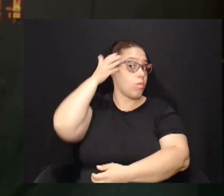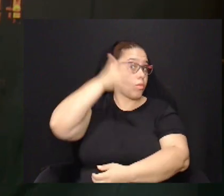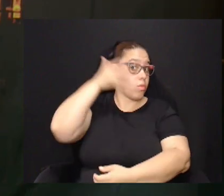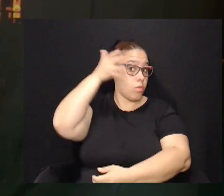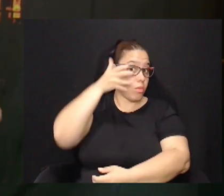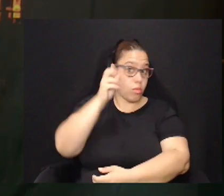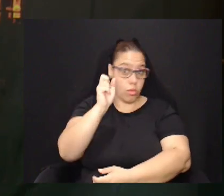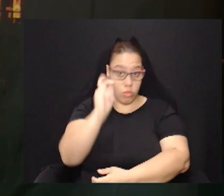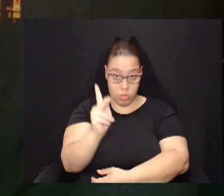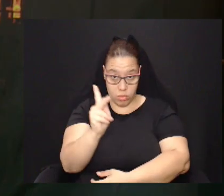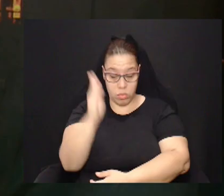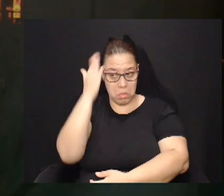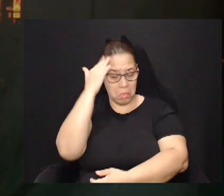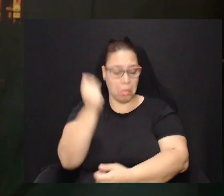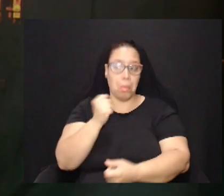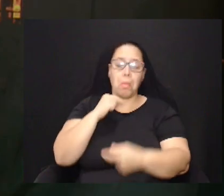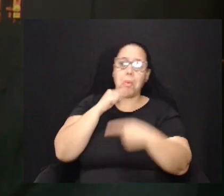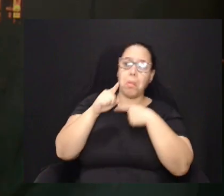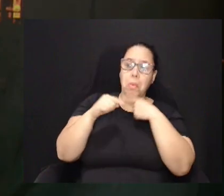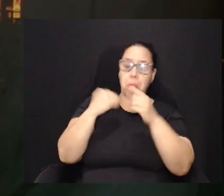tiver alguma dúvida, mande um e-mail,